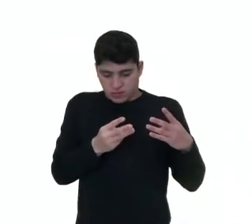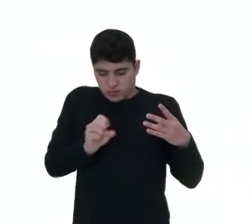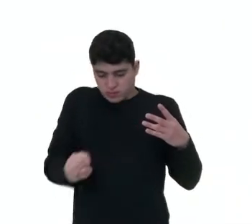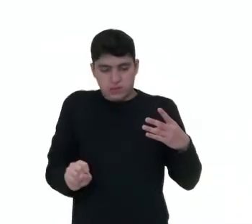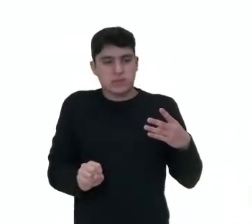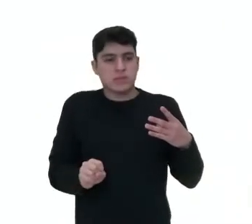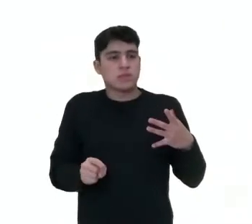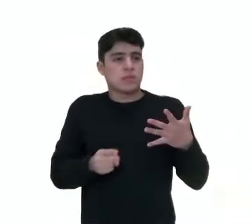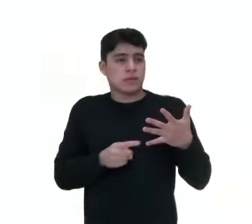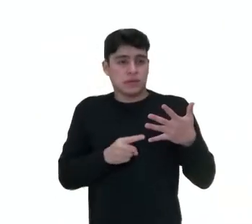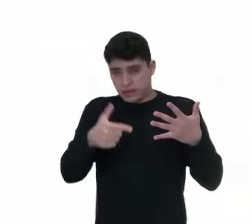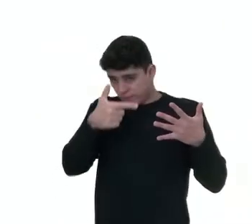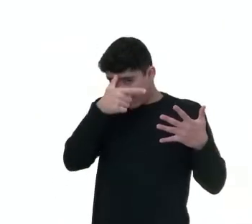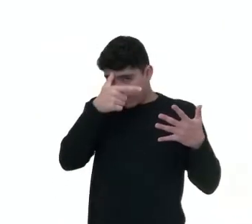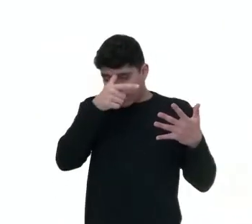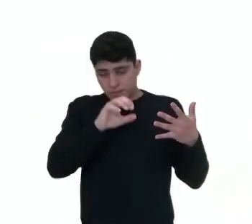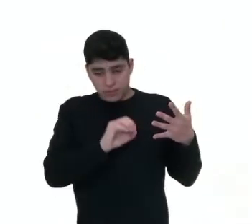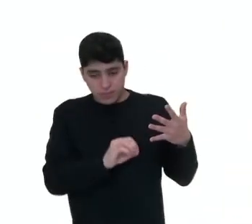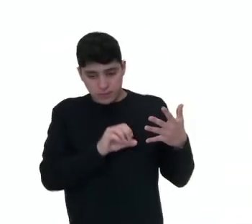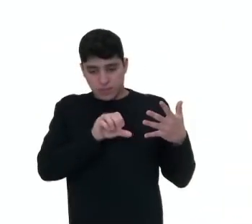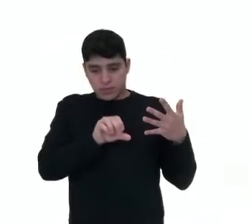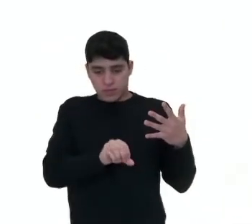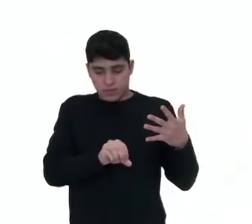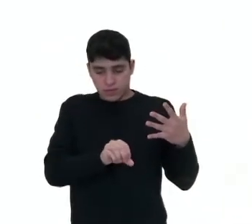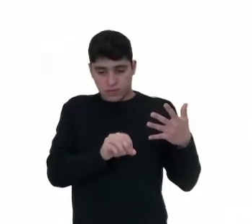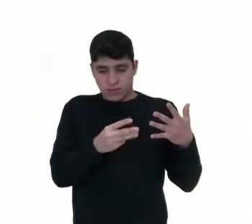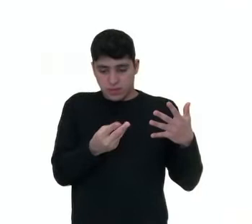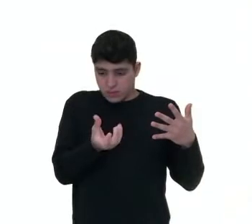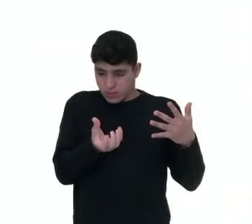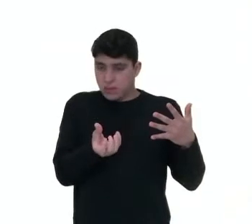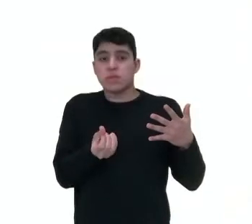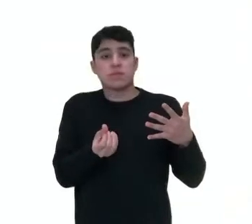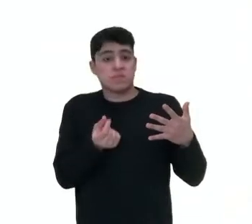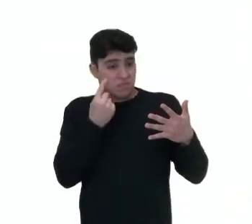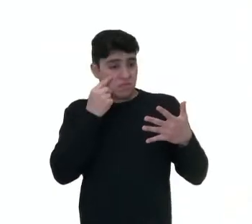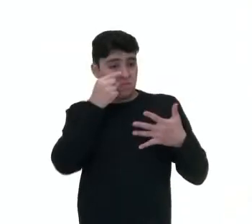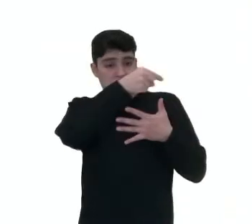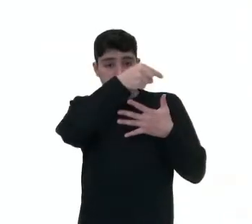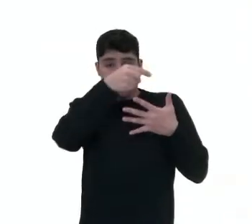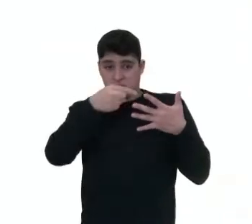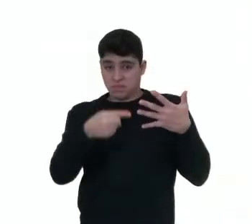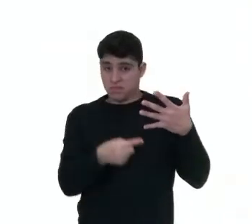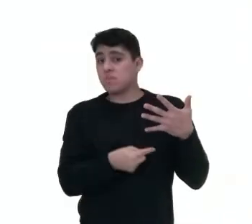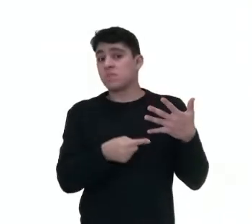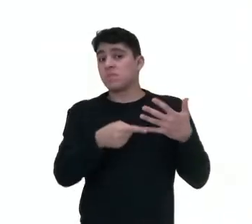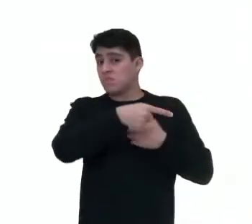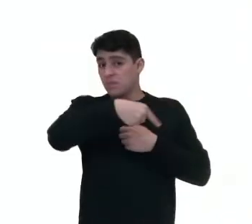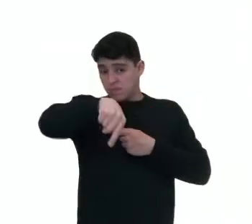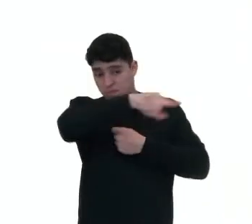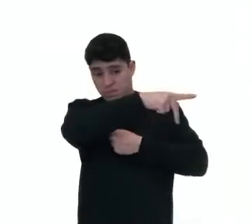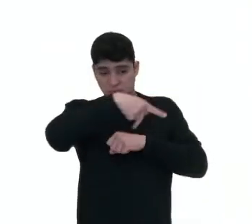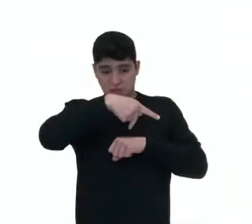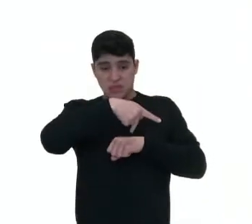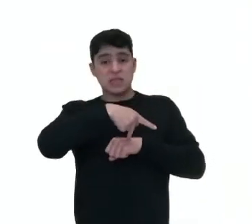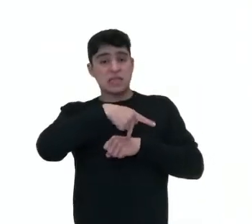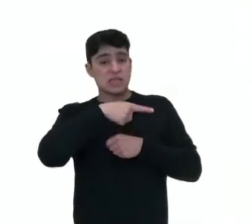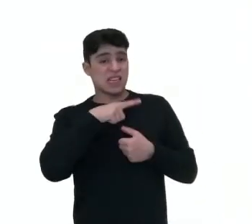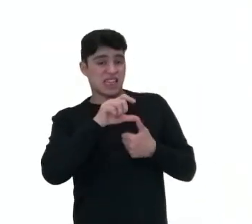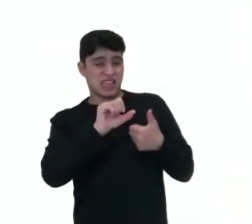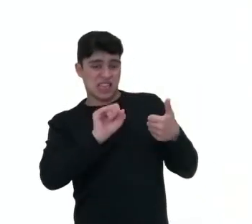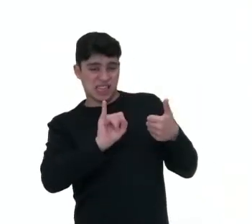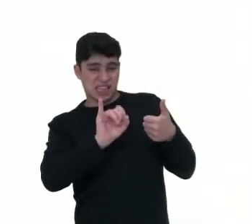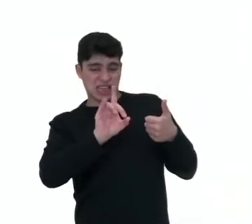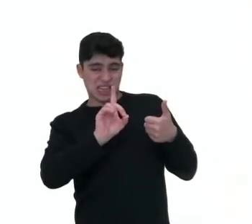0,938, e a Alemanha com 0,936. Então, repare que eles têm um IDH do tipo muito alto. Agora, vamos ver os